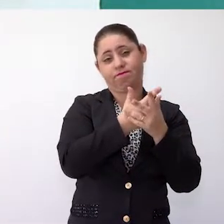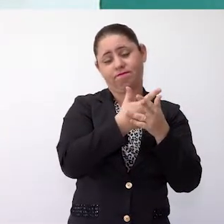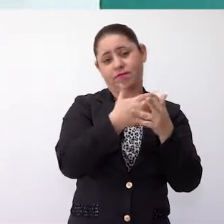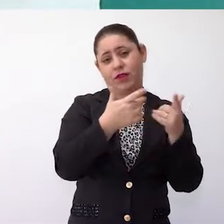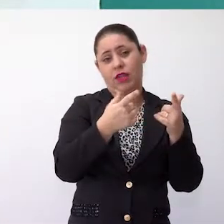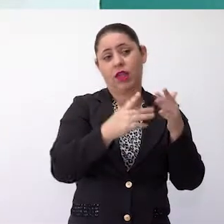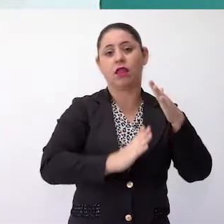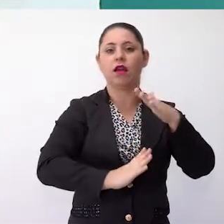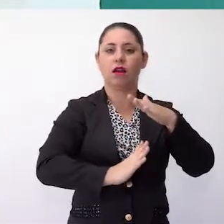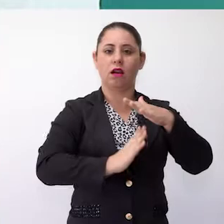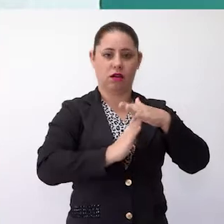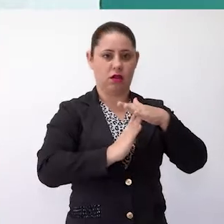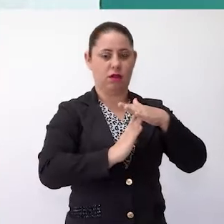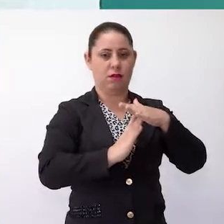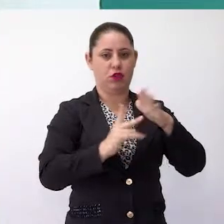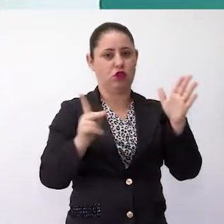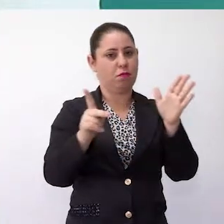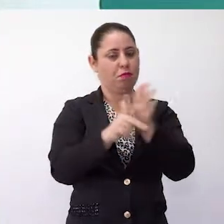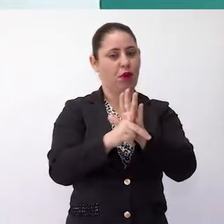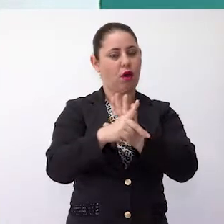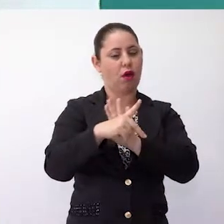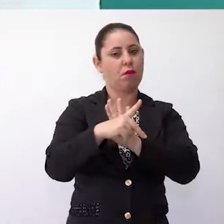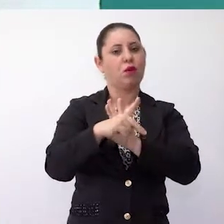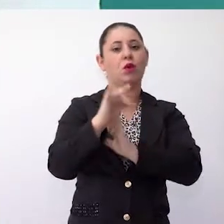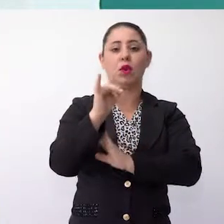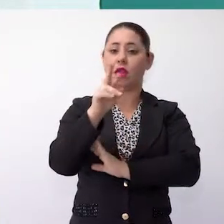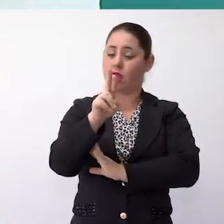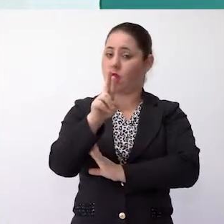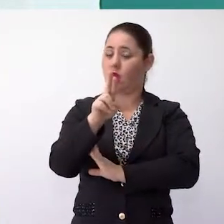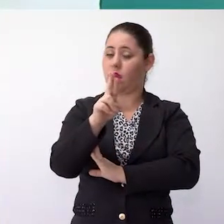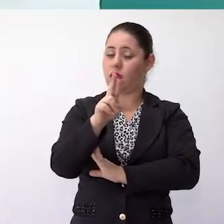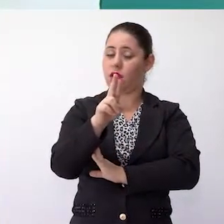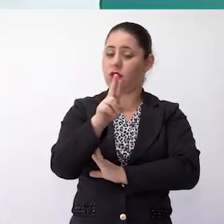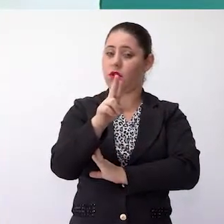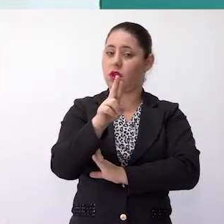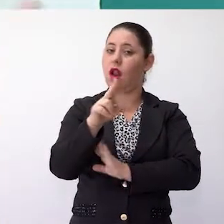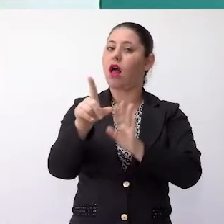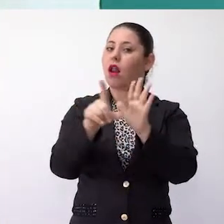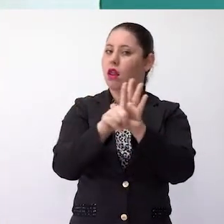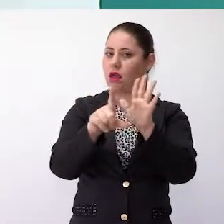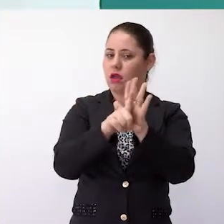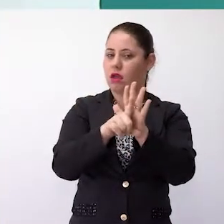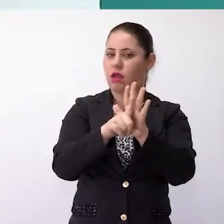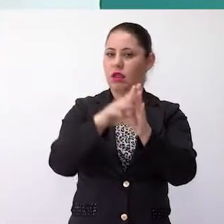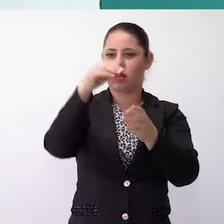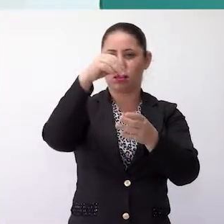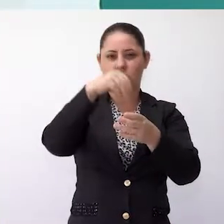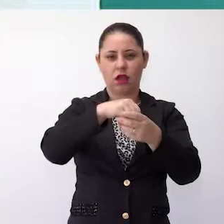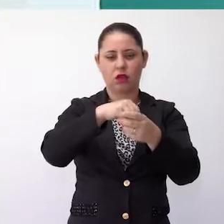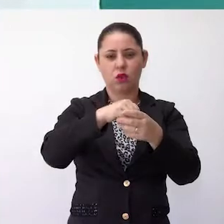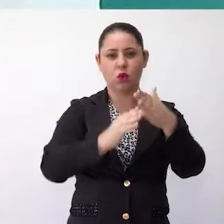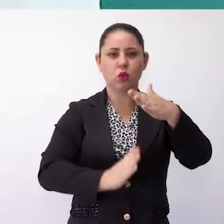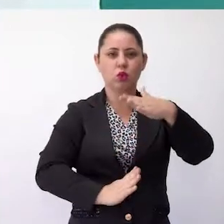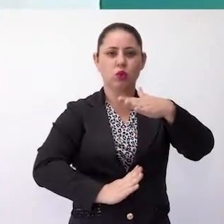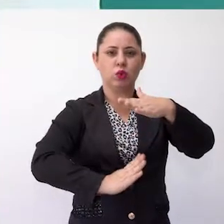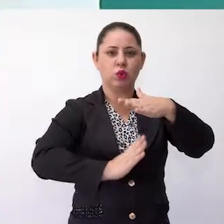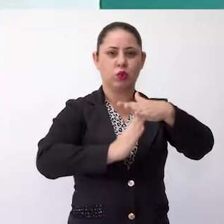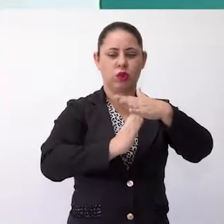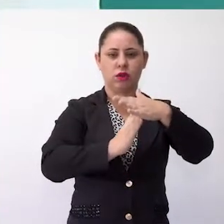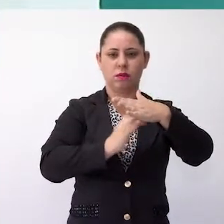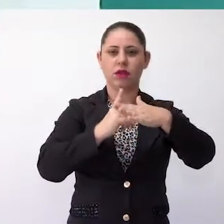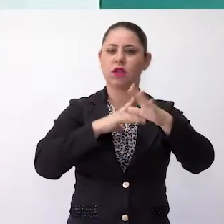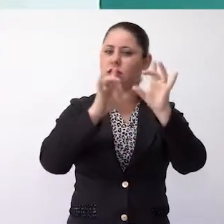um limite, né, estipulado aí pela Receita Federal, legalmente. E estando dentro desse limite, os policiais nossos, eles são,